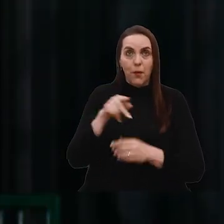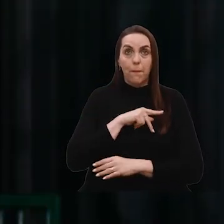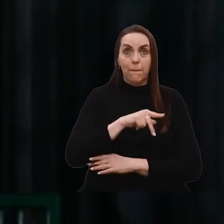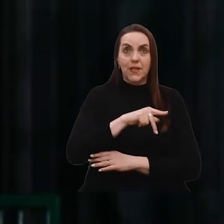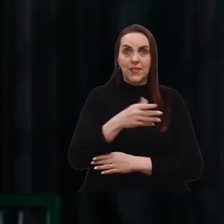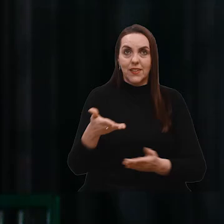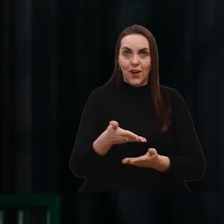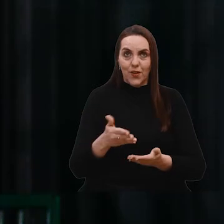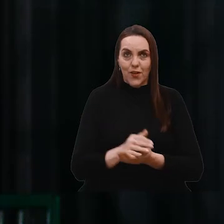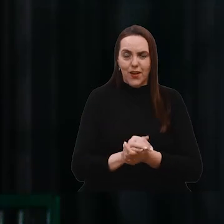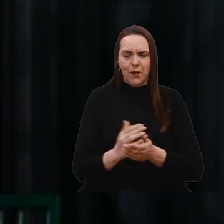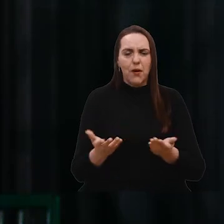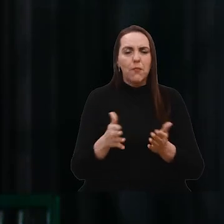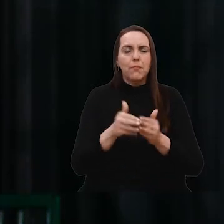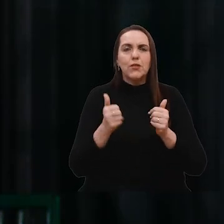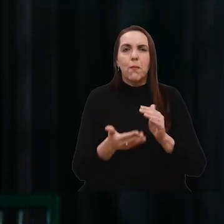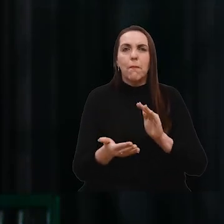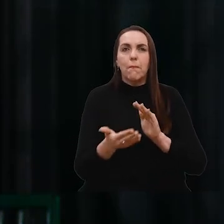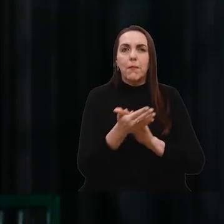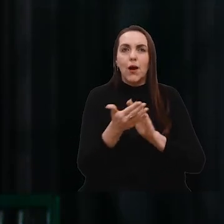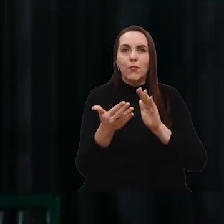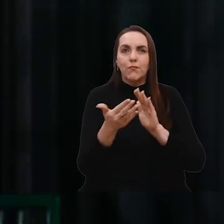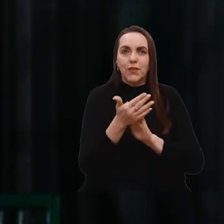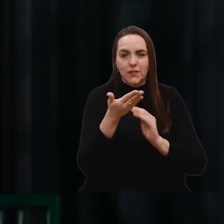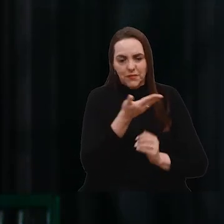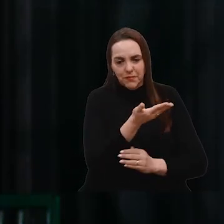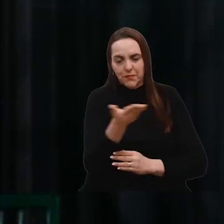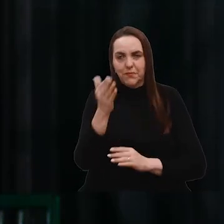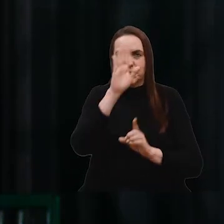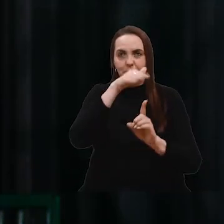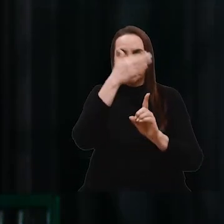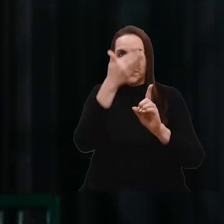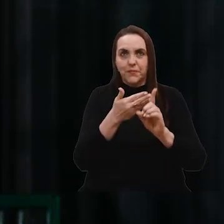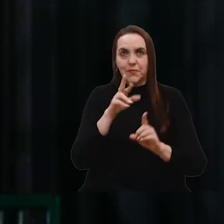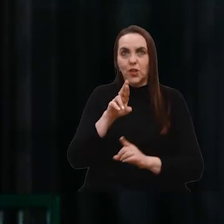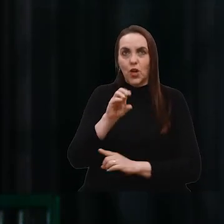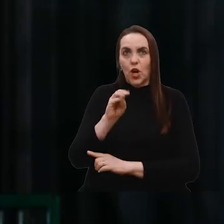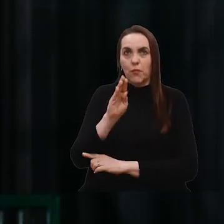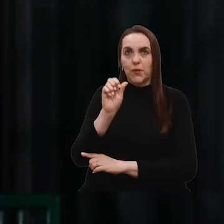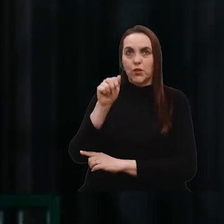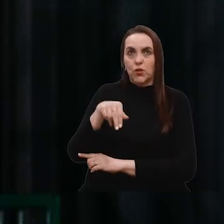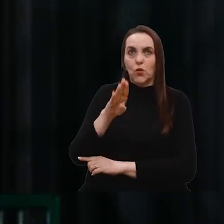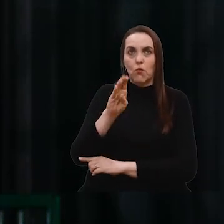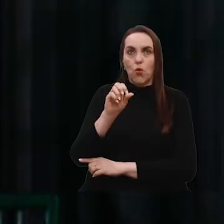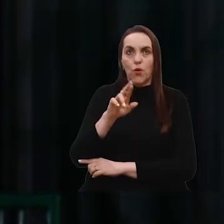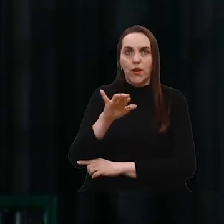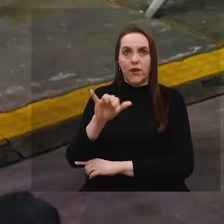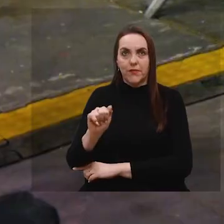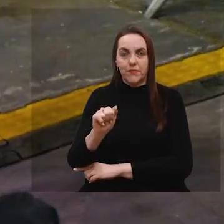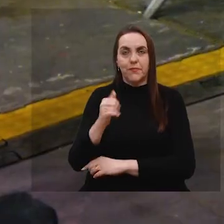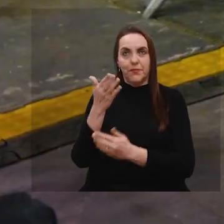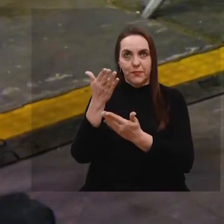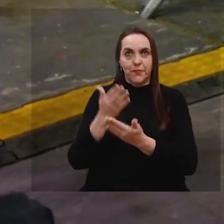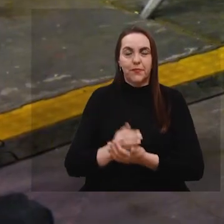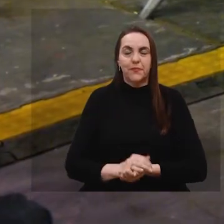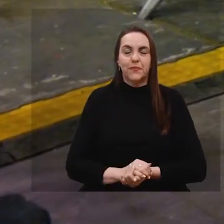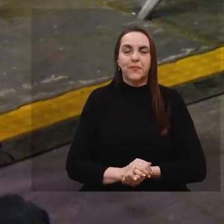eleito e é o atual presidente. Peço palmas, senhores, ao nosso homenageado Robson Boeira.